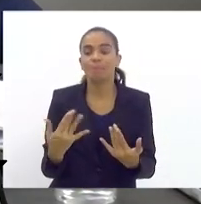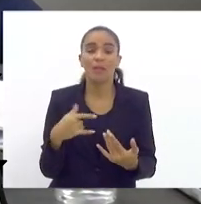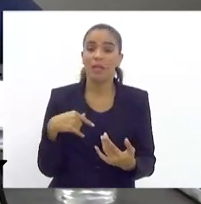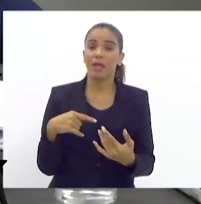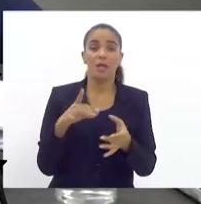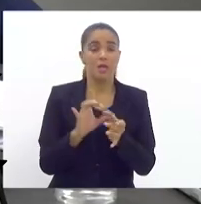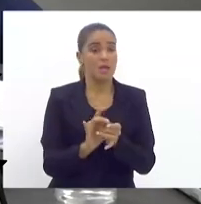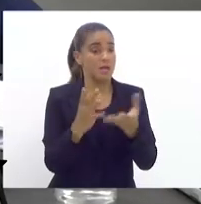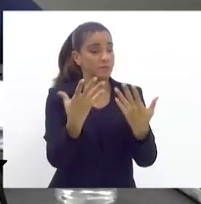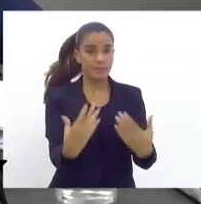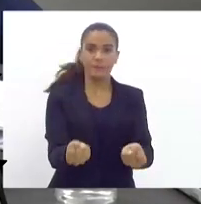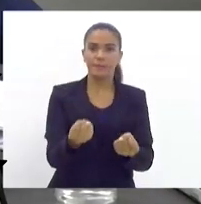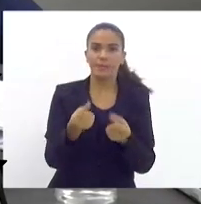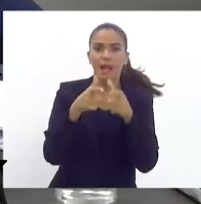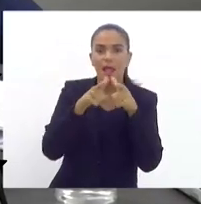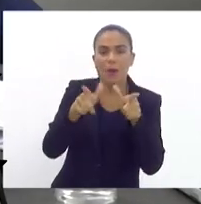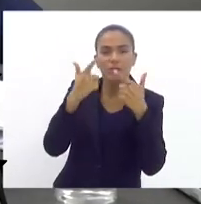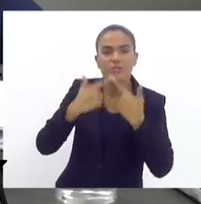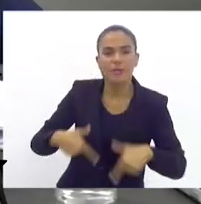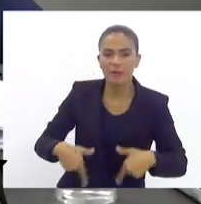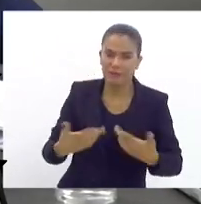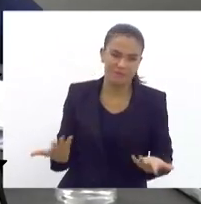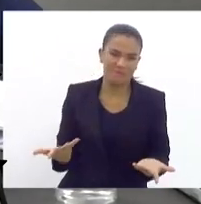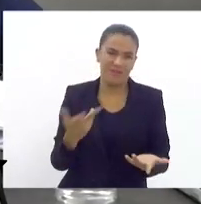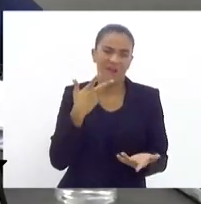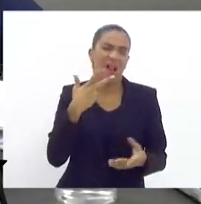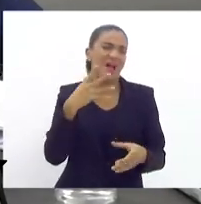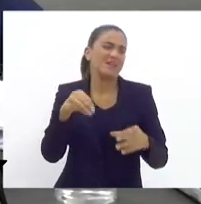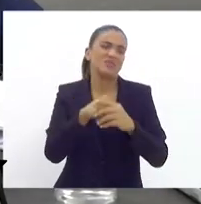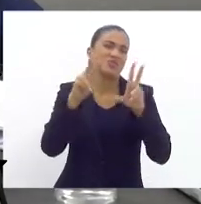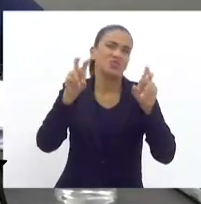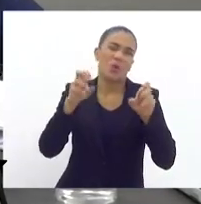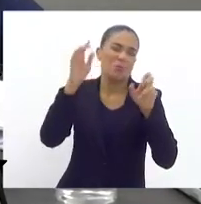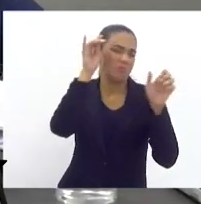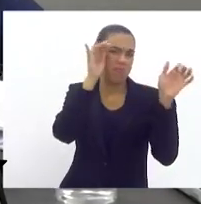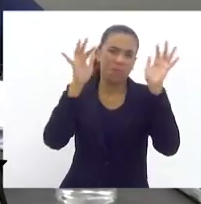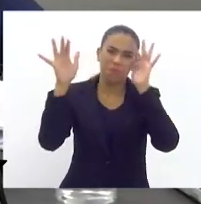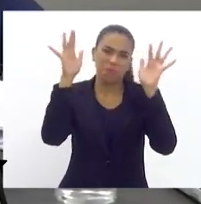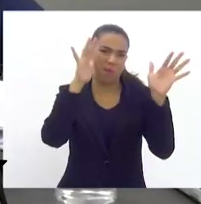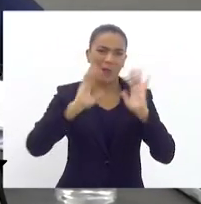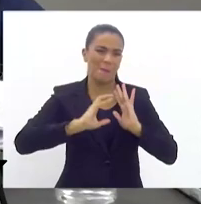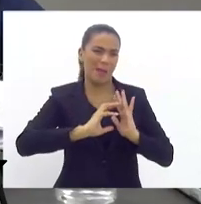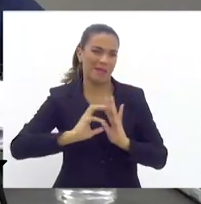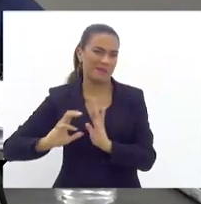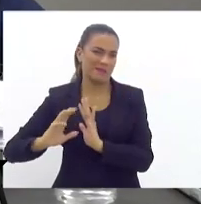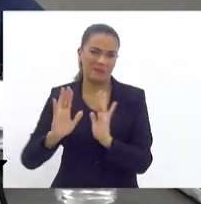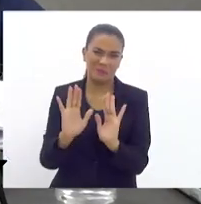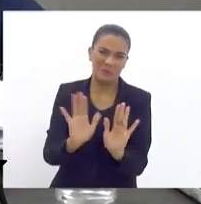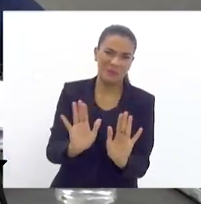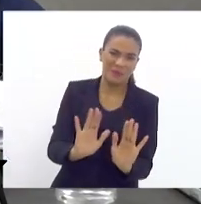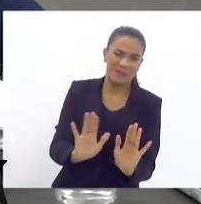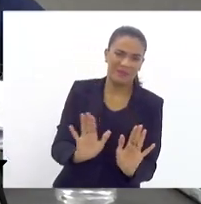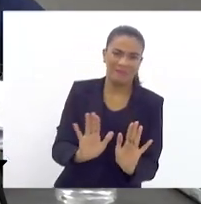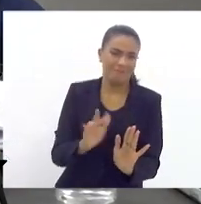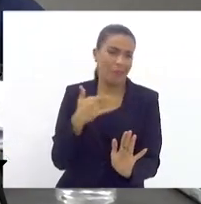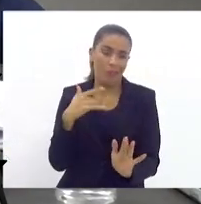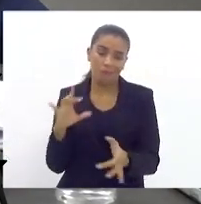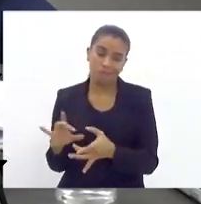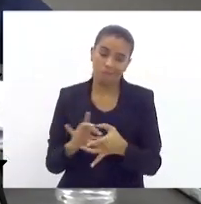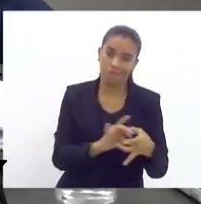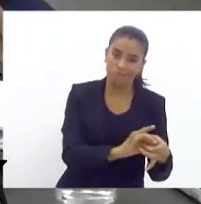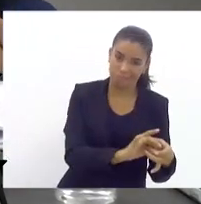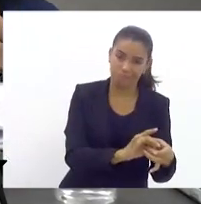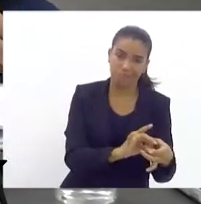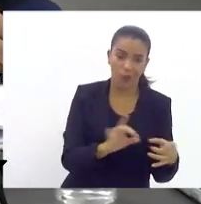permite a aplicação da linguagem neutra. Sem adentrar aqui o mérito ideológico, que eu me filio certamente à corrente